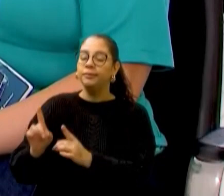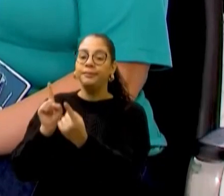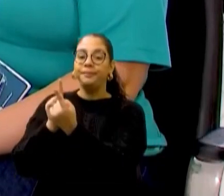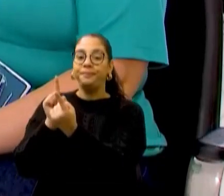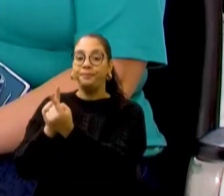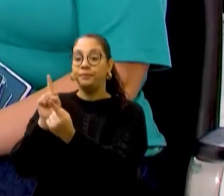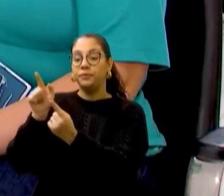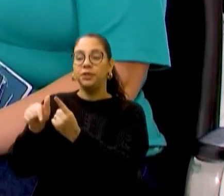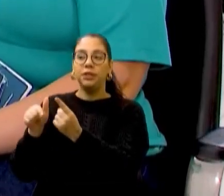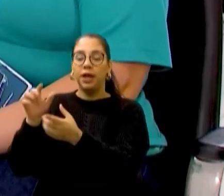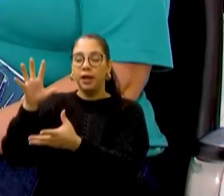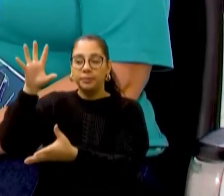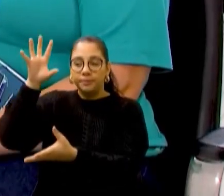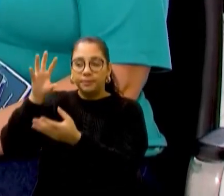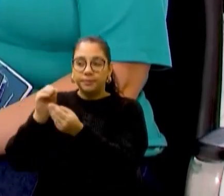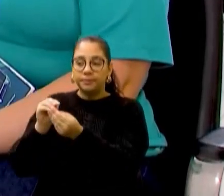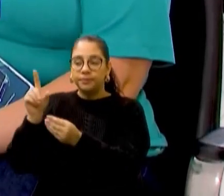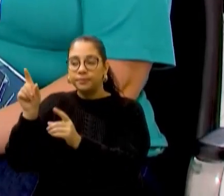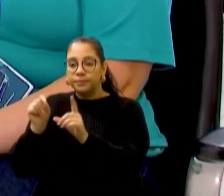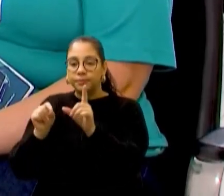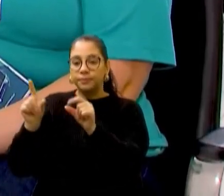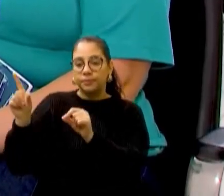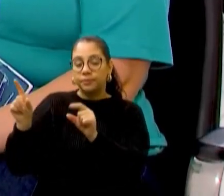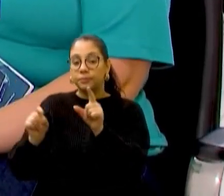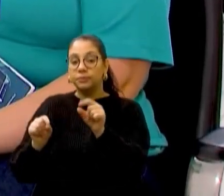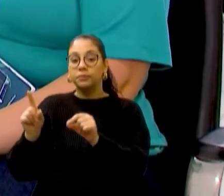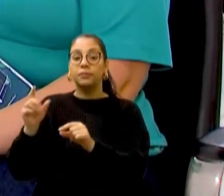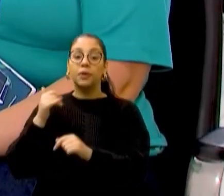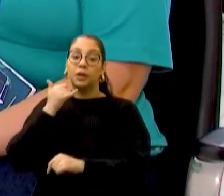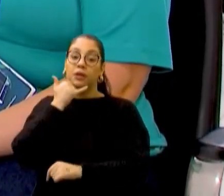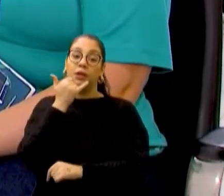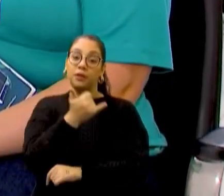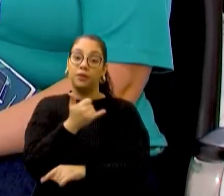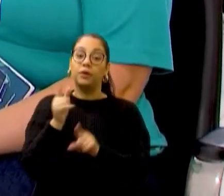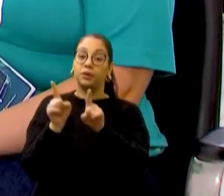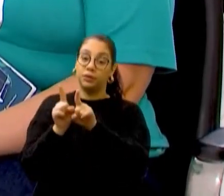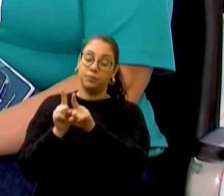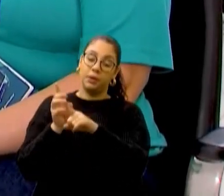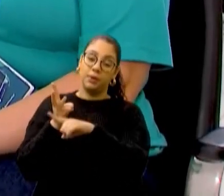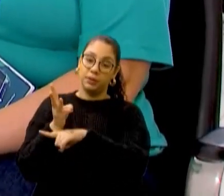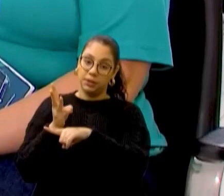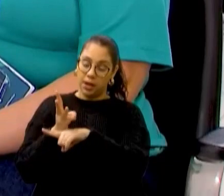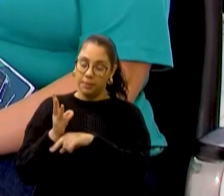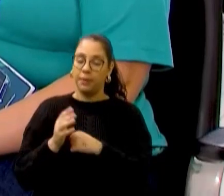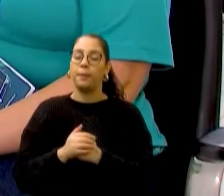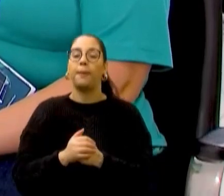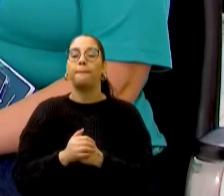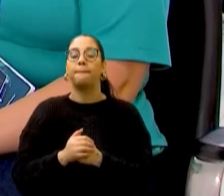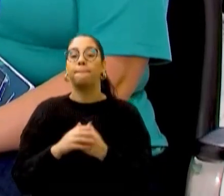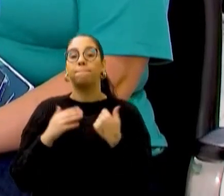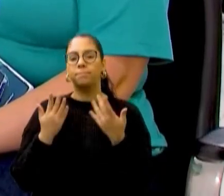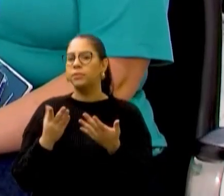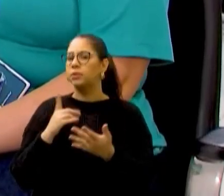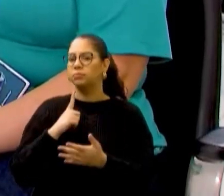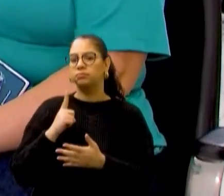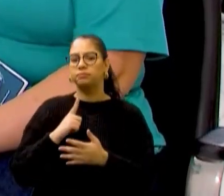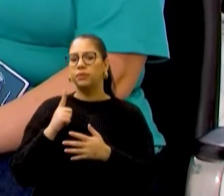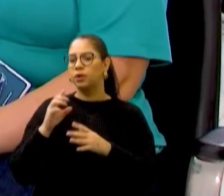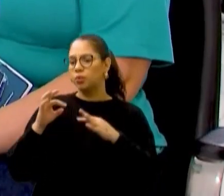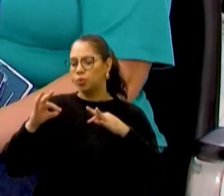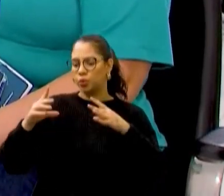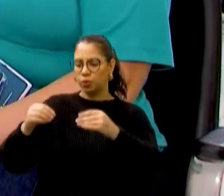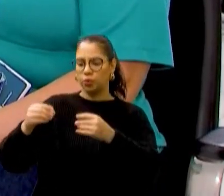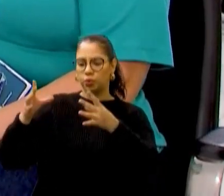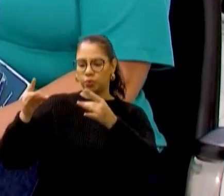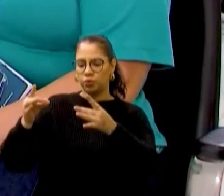específica para esse atendimento que faz a filtragem Então esse atendimento é feito tanto por telefone como pelo WhatsApp tá então é